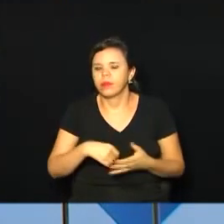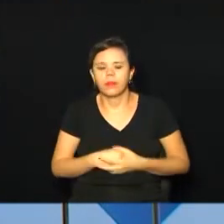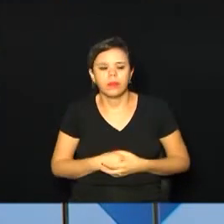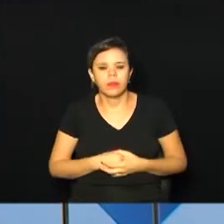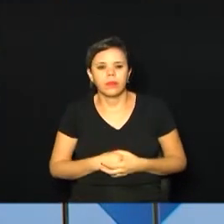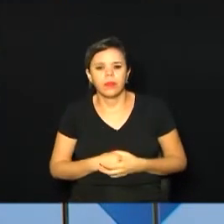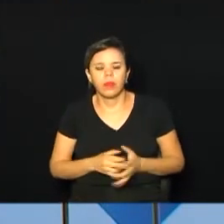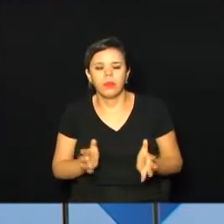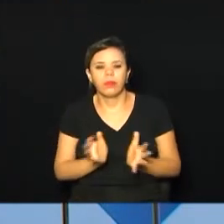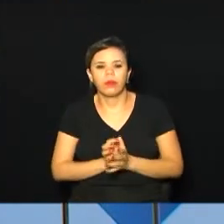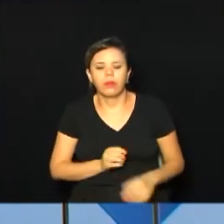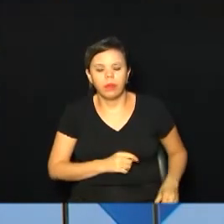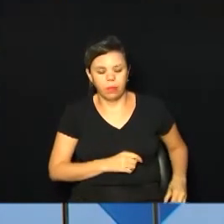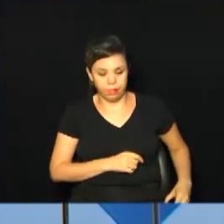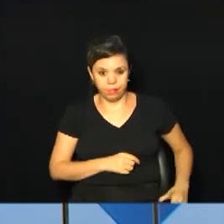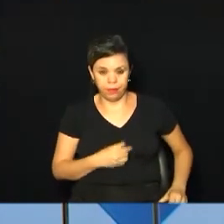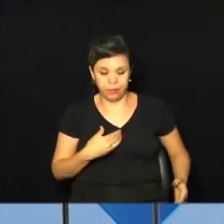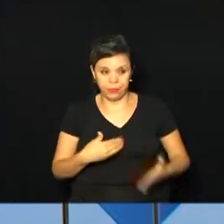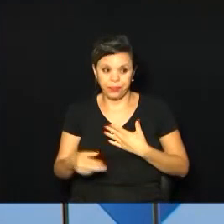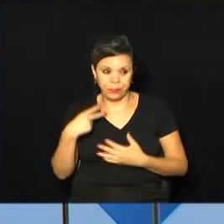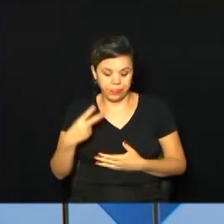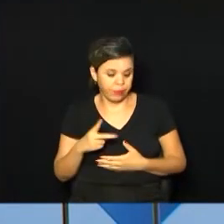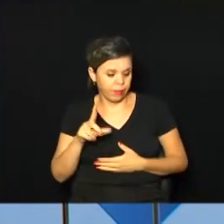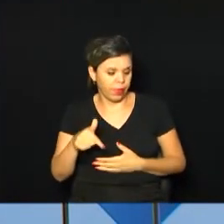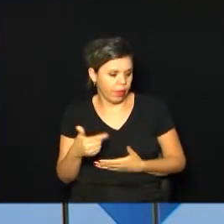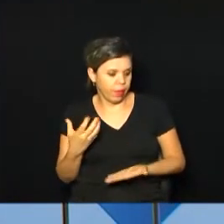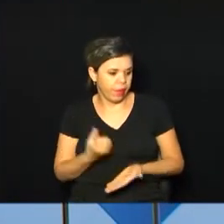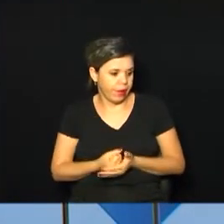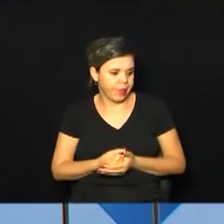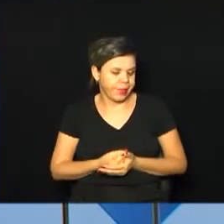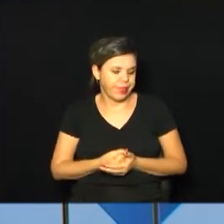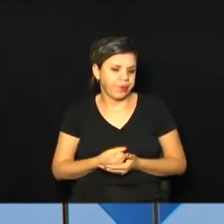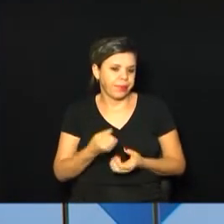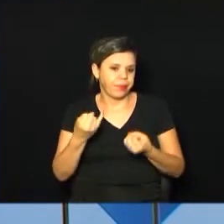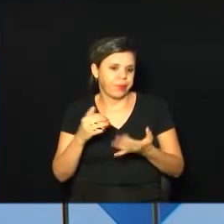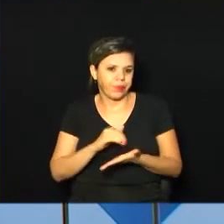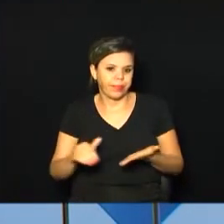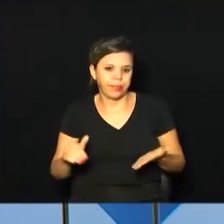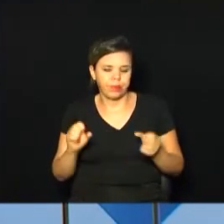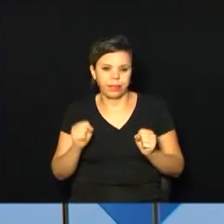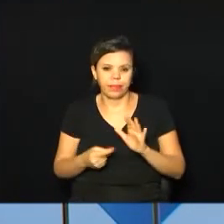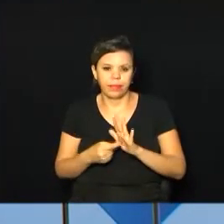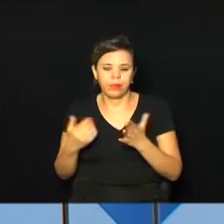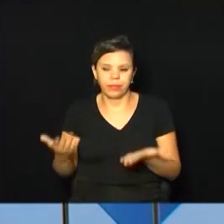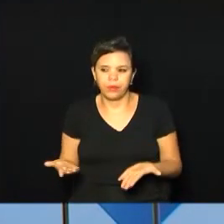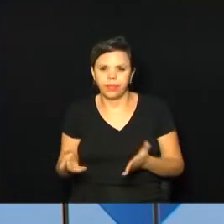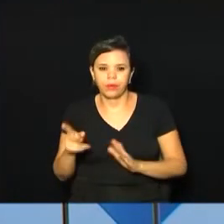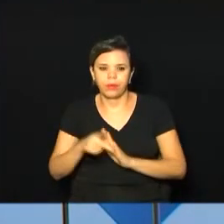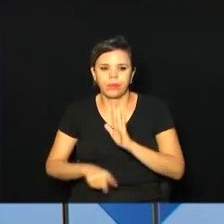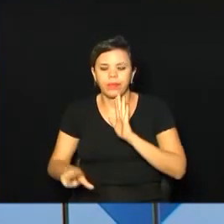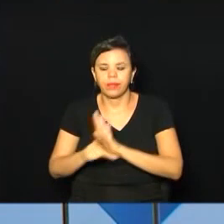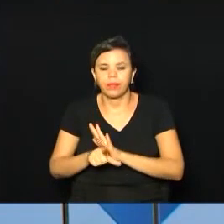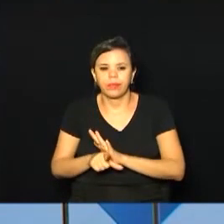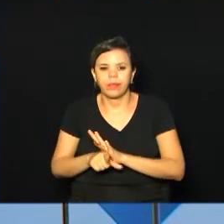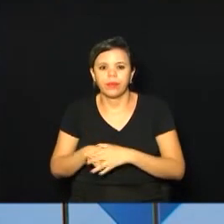A comissão ou qualquer vereador, depois que receber esse relatório, pode apresentar um projeto de lei,